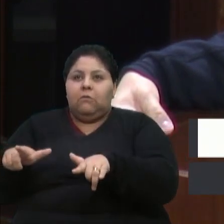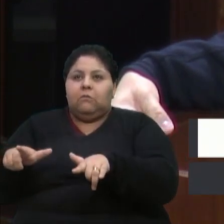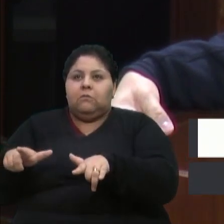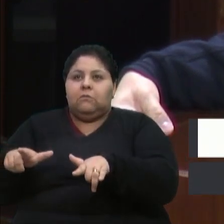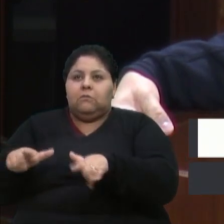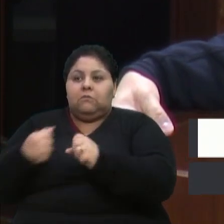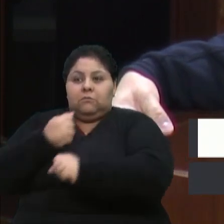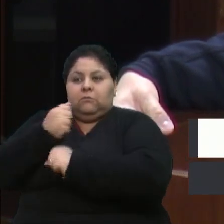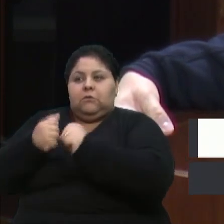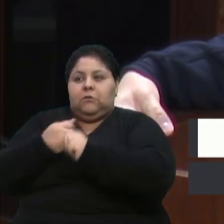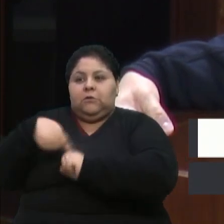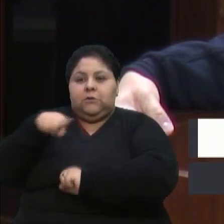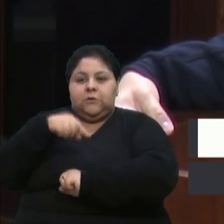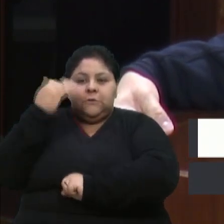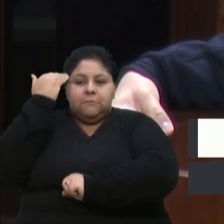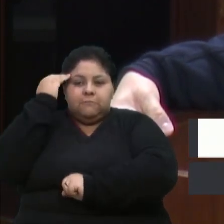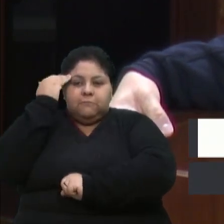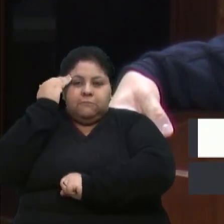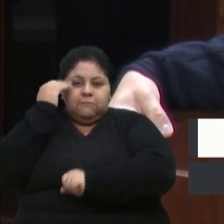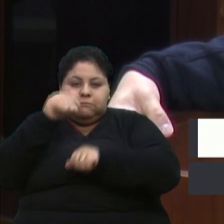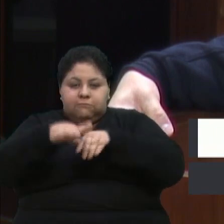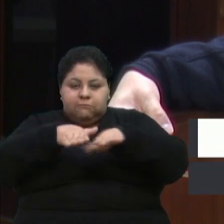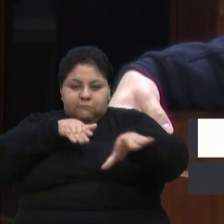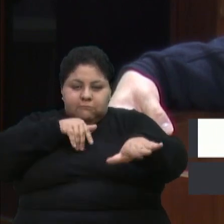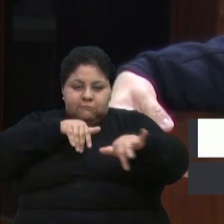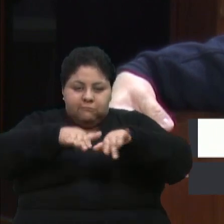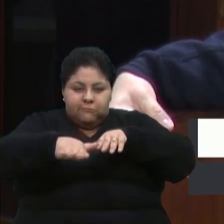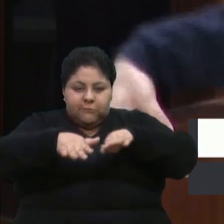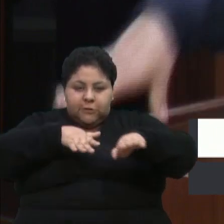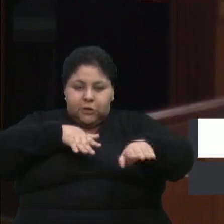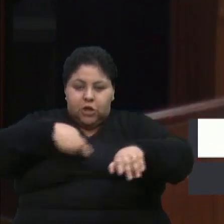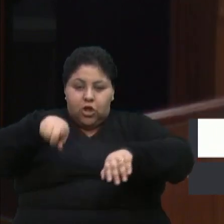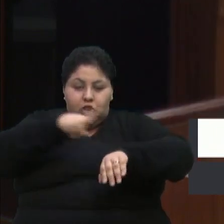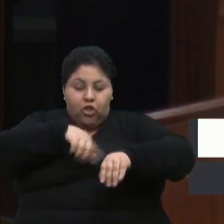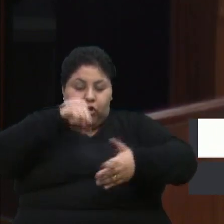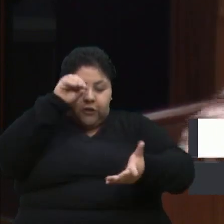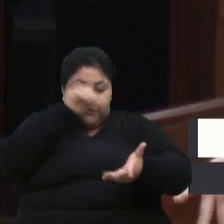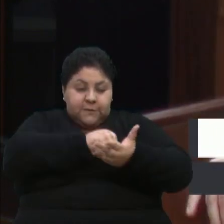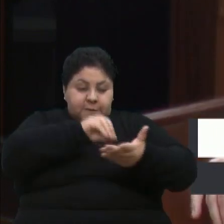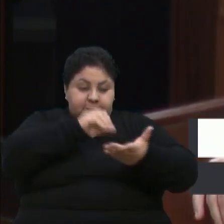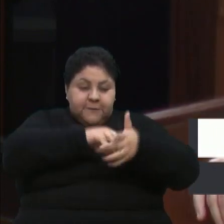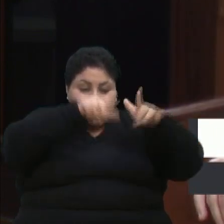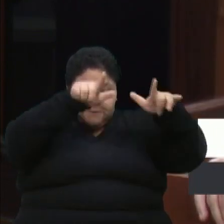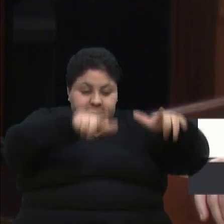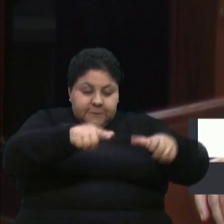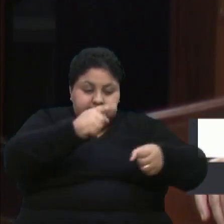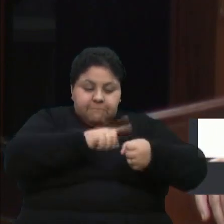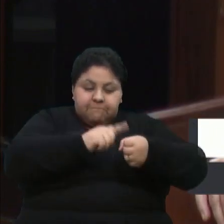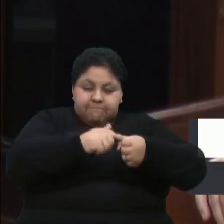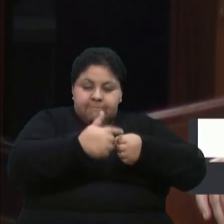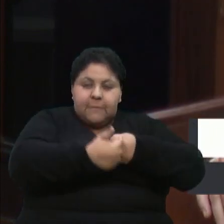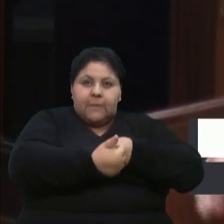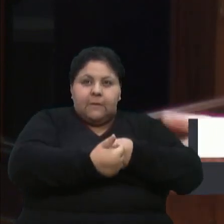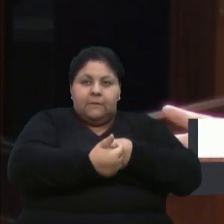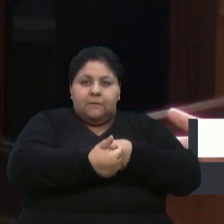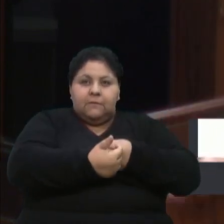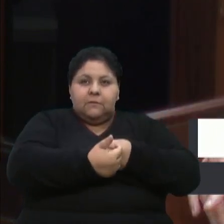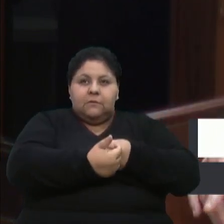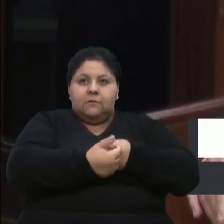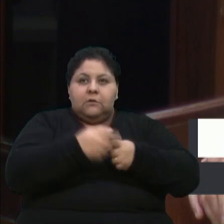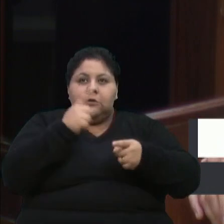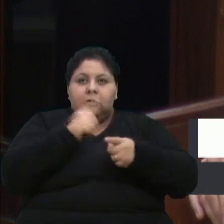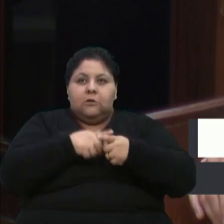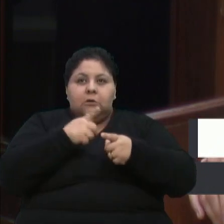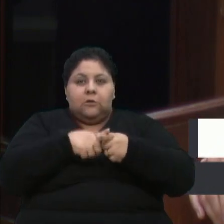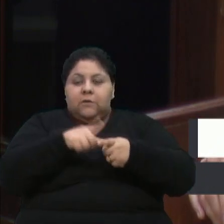gente não pensar no trânsito, nós vamos inviabilizar essa região da cidade. Porque não tem mais para onde alargar